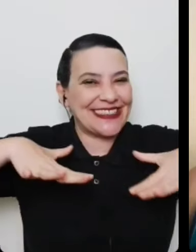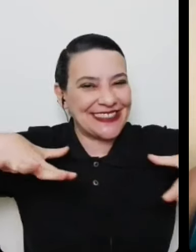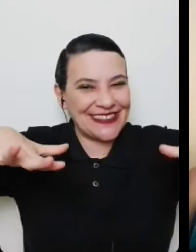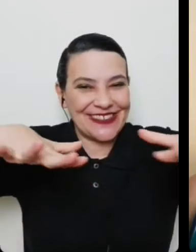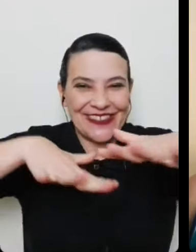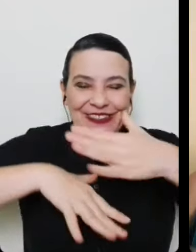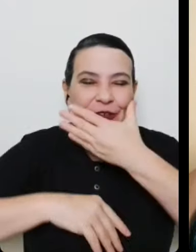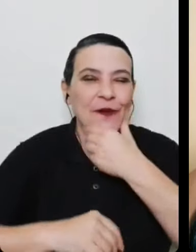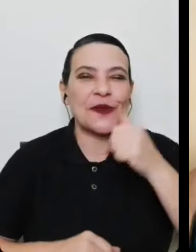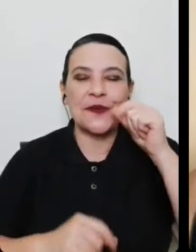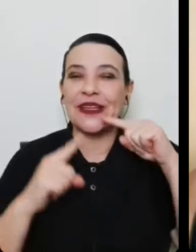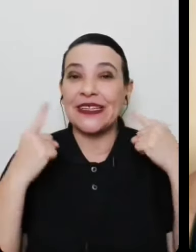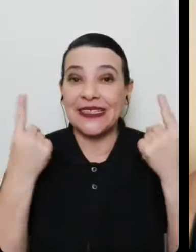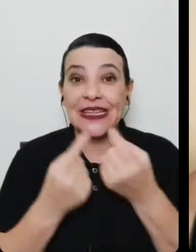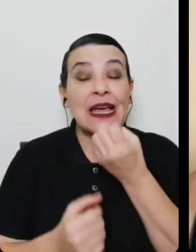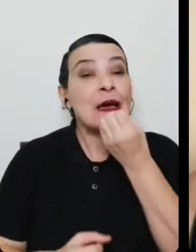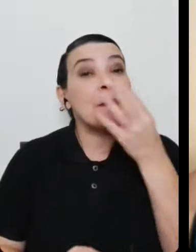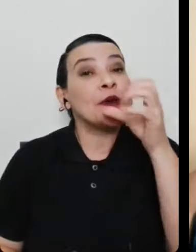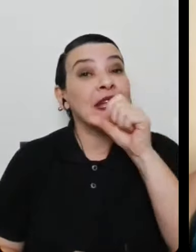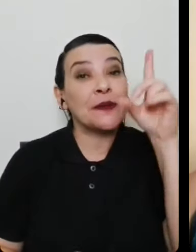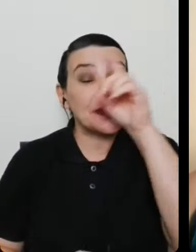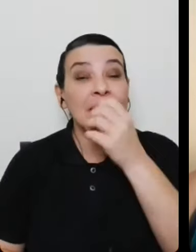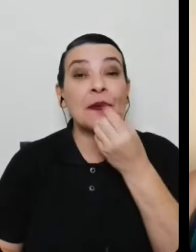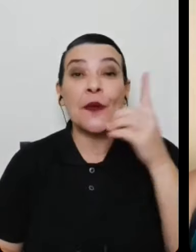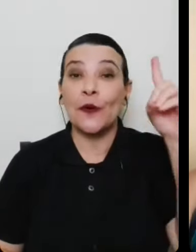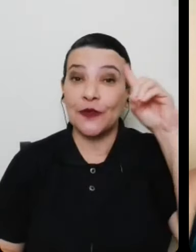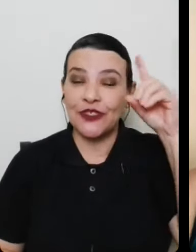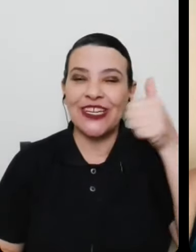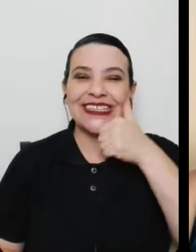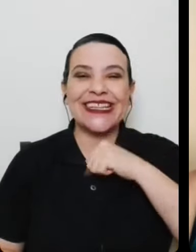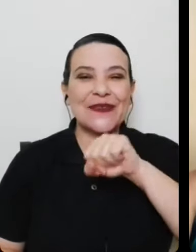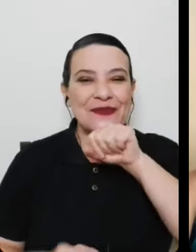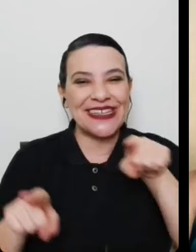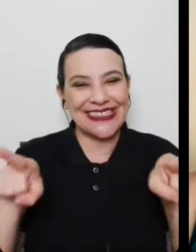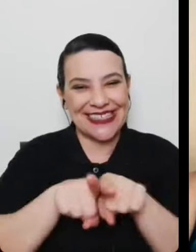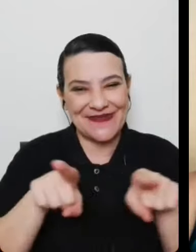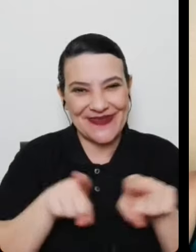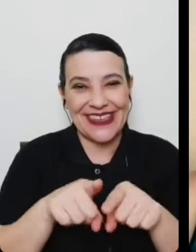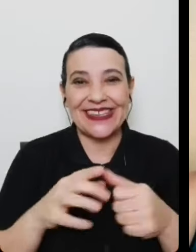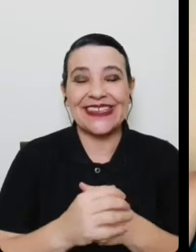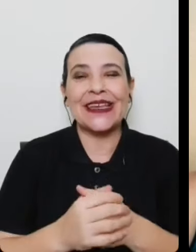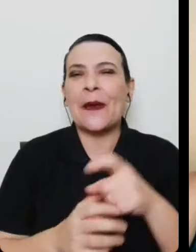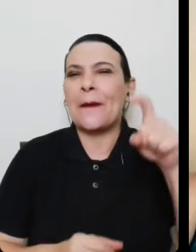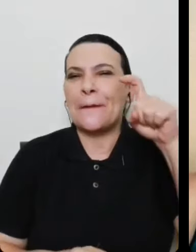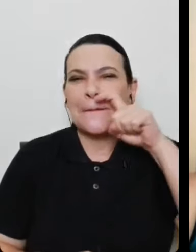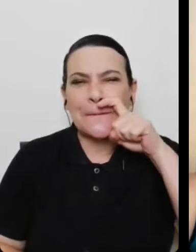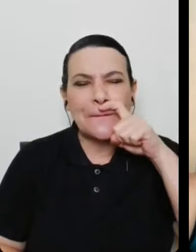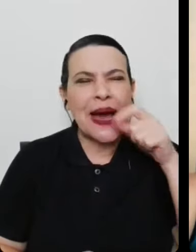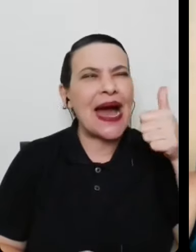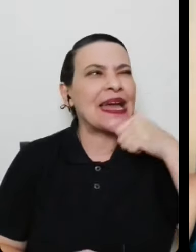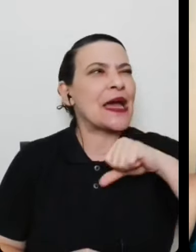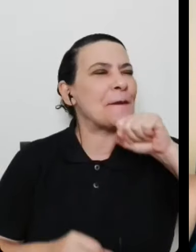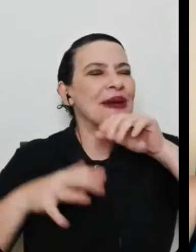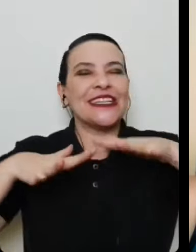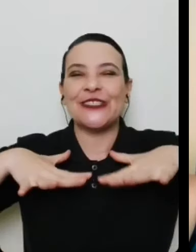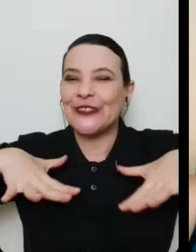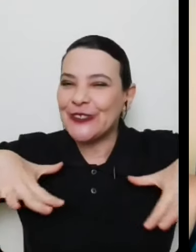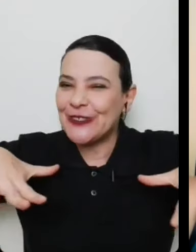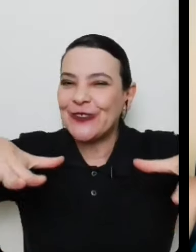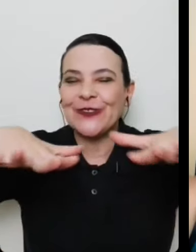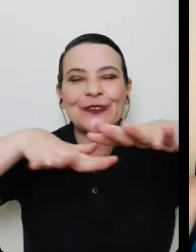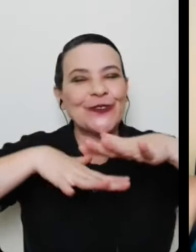e todos. Bom final de semana. Bom Dia das Mães. Bom fim de semana. Bom dia das Dos mães. pais, das mães, enfim, de todas as que cuidam